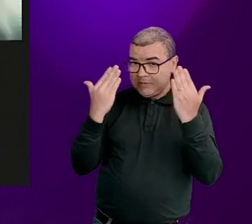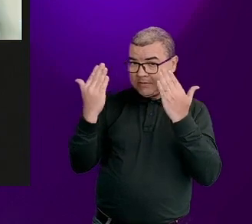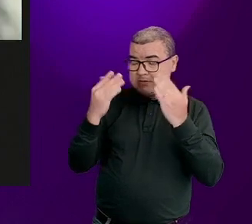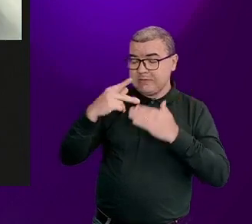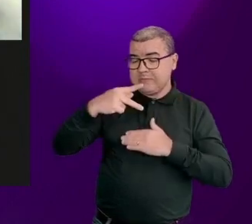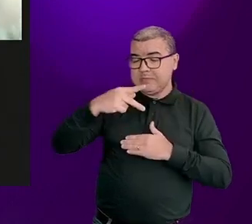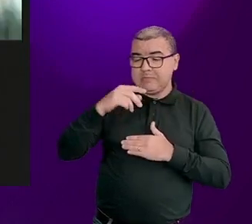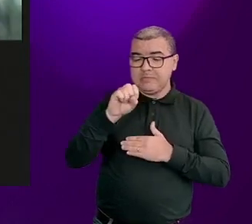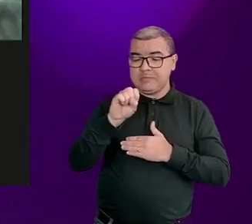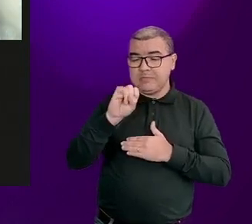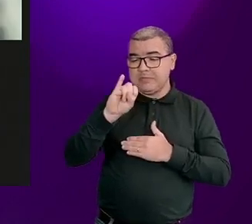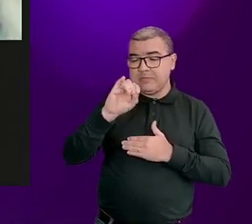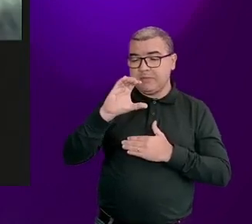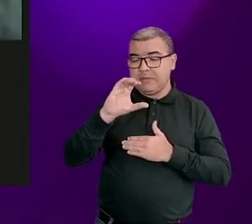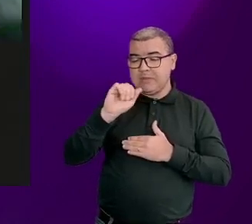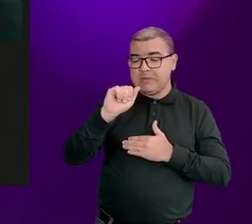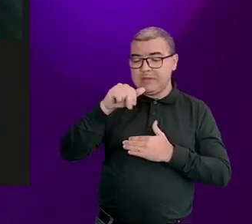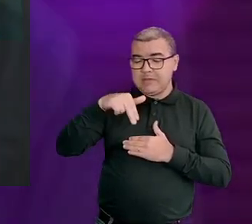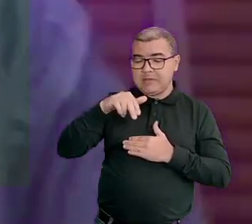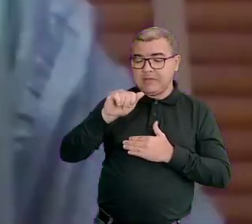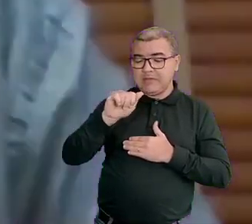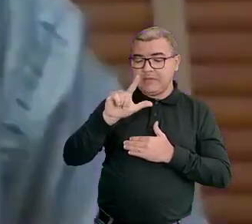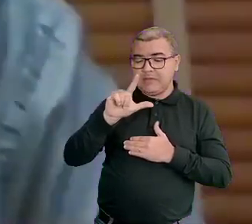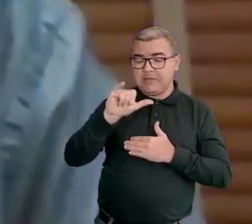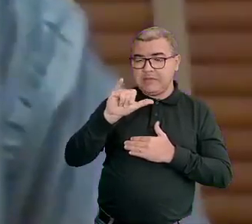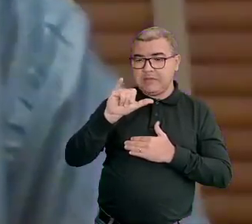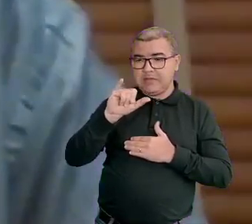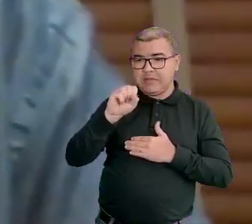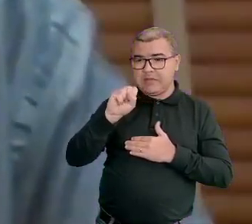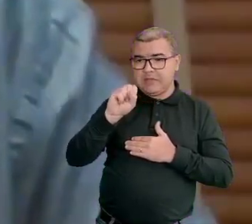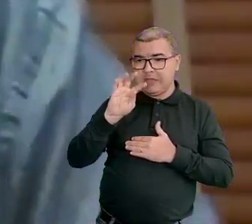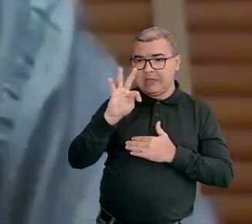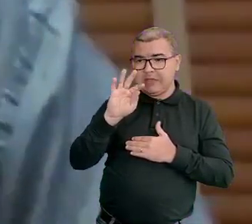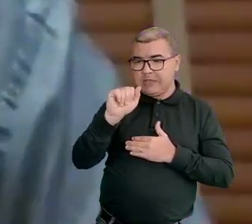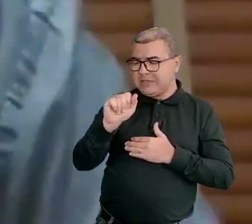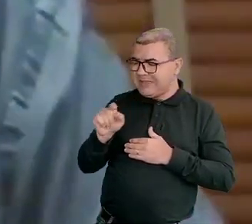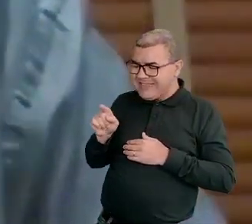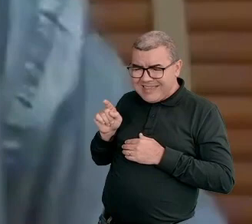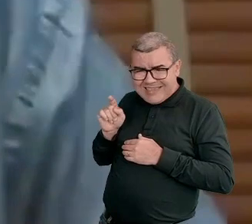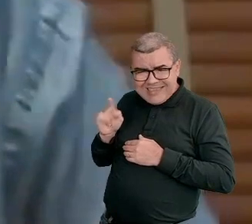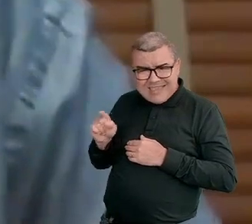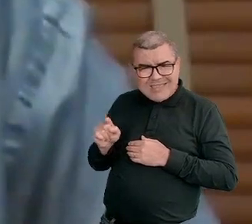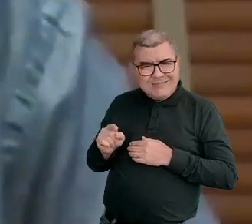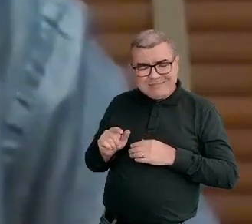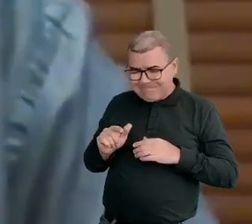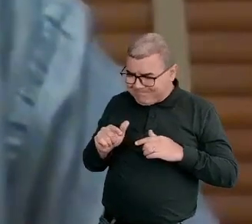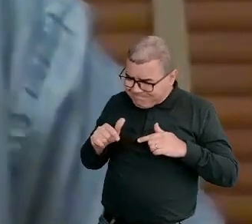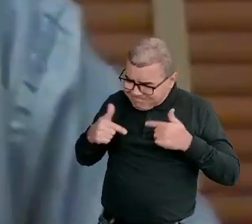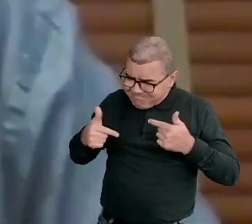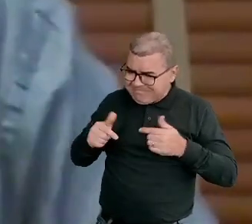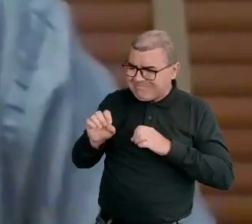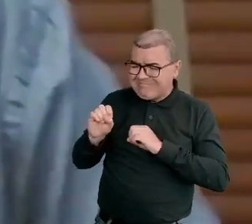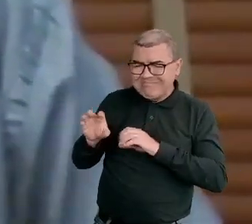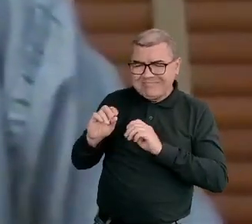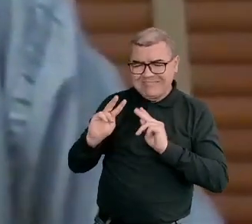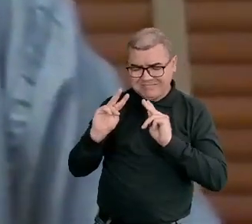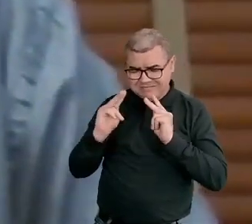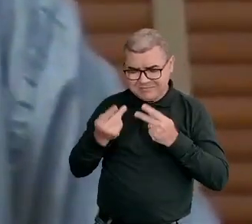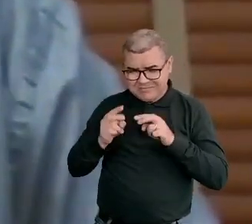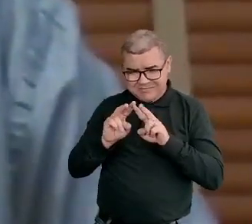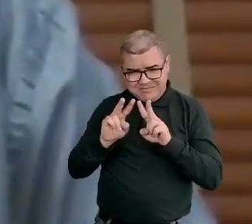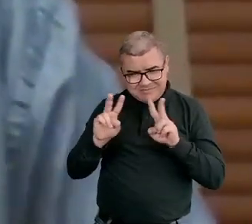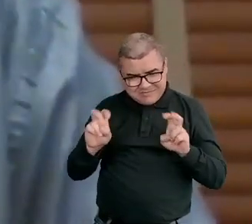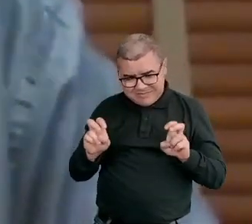psicanalista de conhecimento assim, inegável, uma pessoa que se dedica ao ensino de